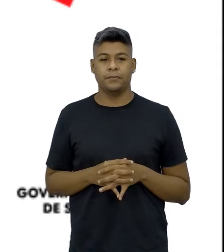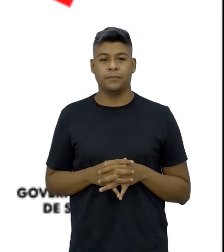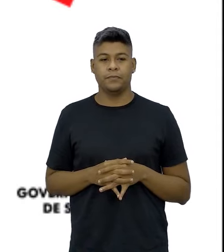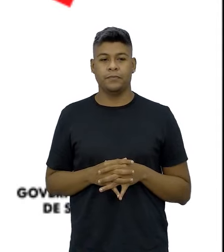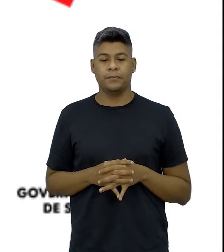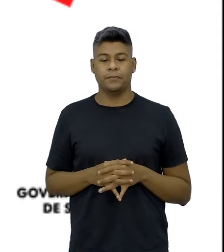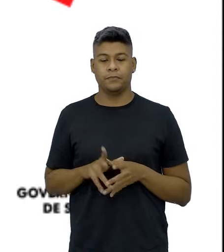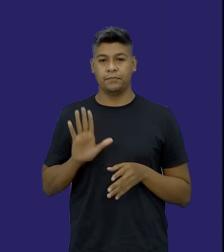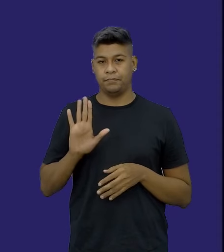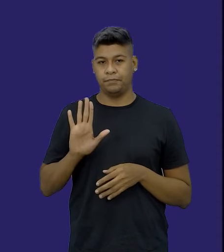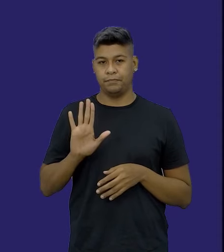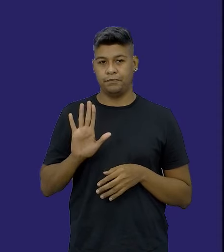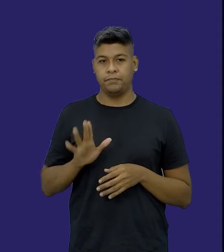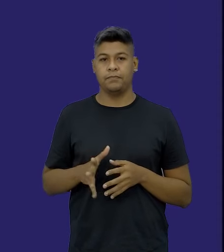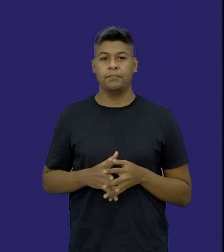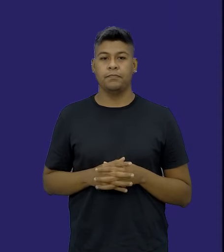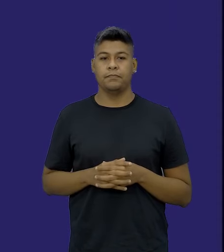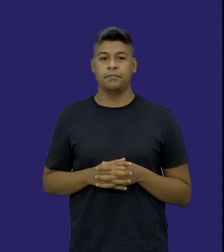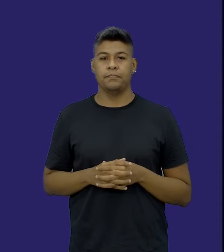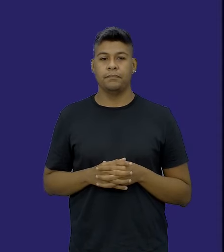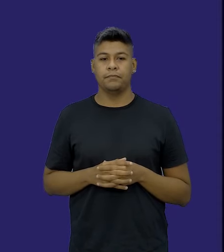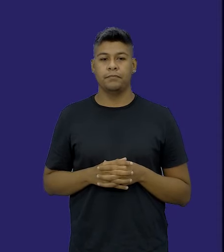só um momentinho.